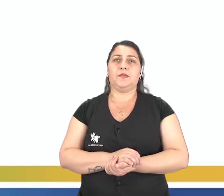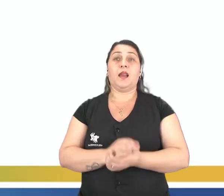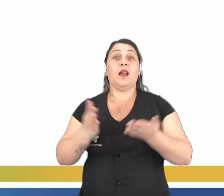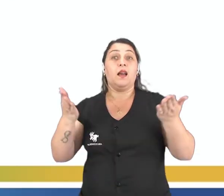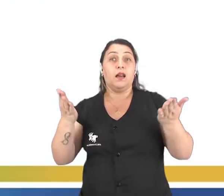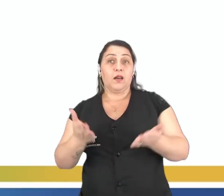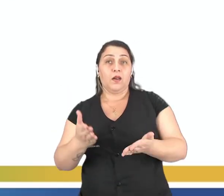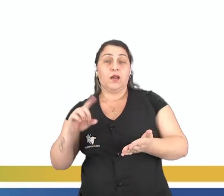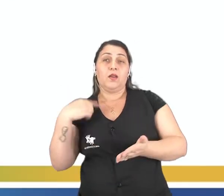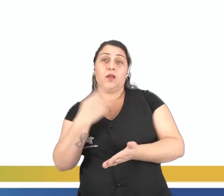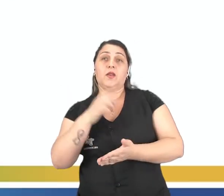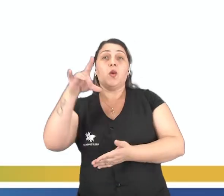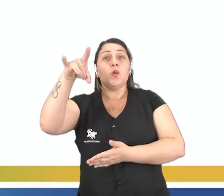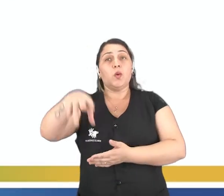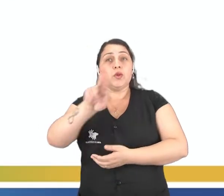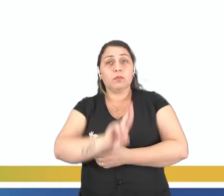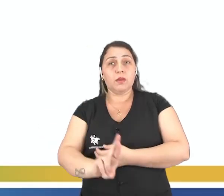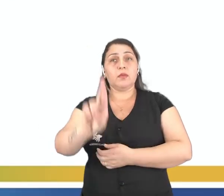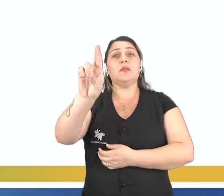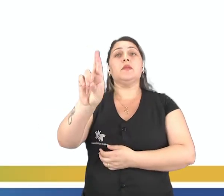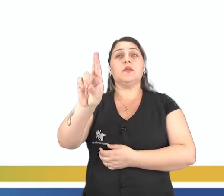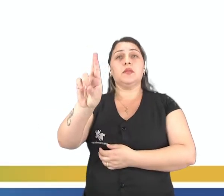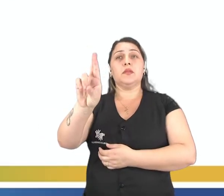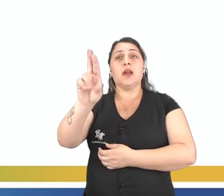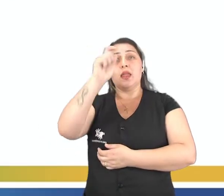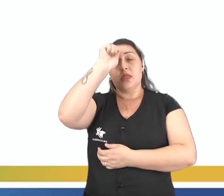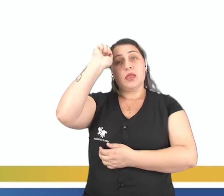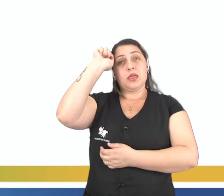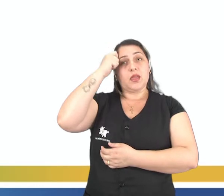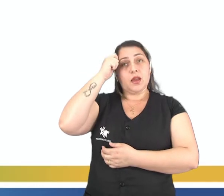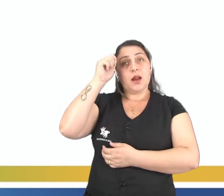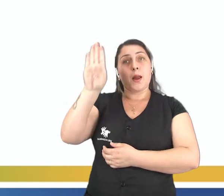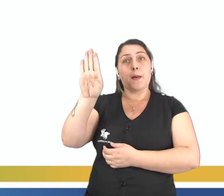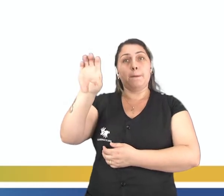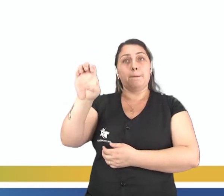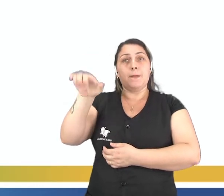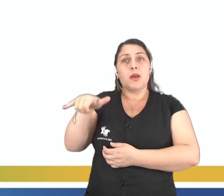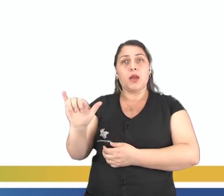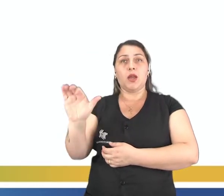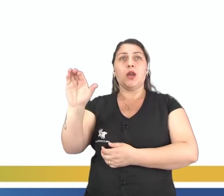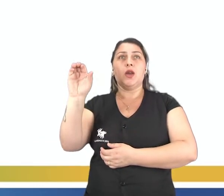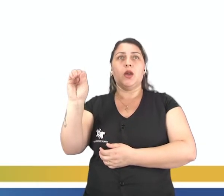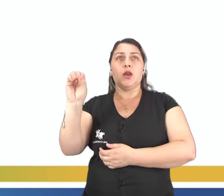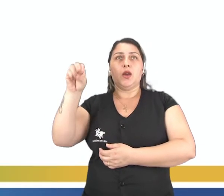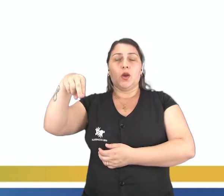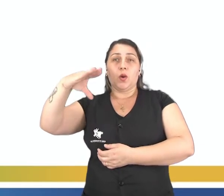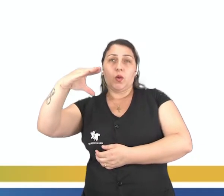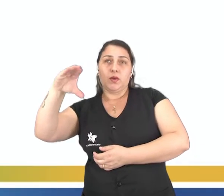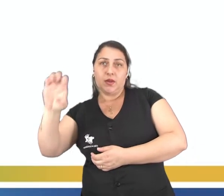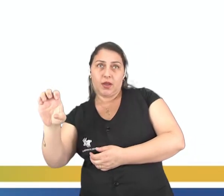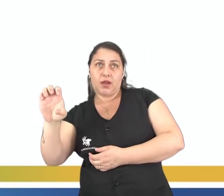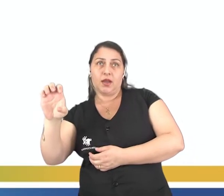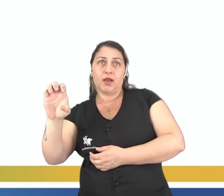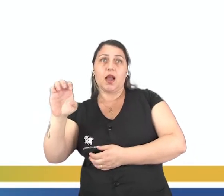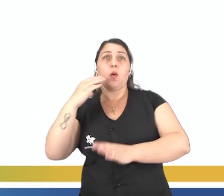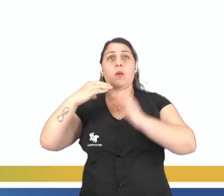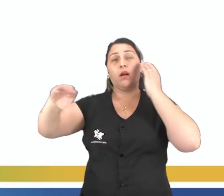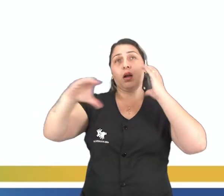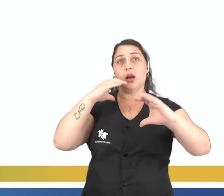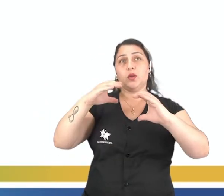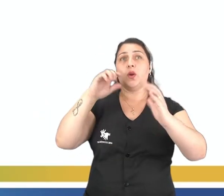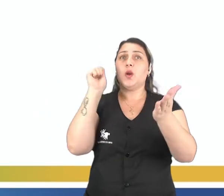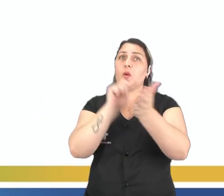Vamos agora para a nossa última representatividade negra. É ela, Beyoncé. Ela é uma